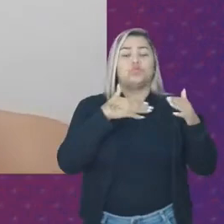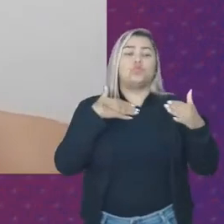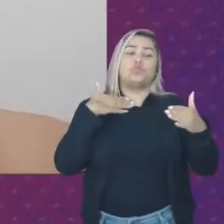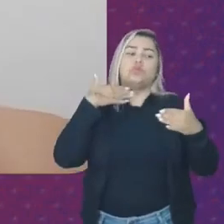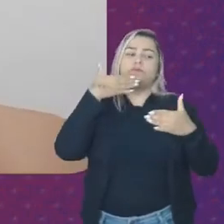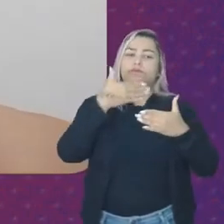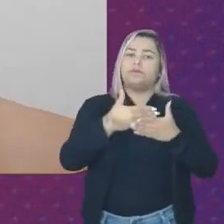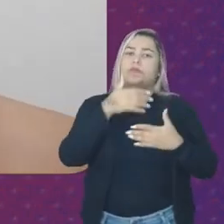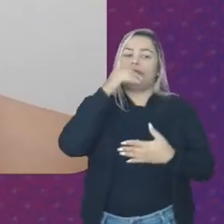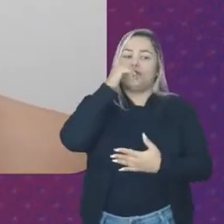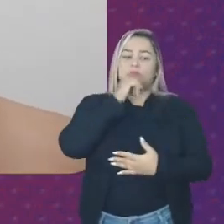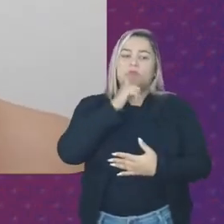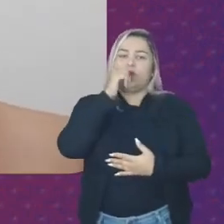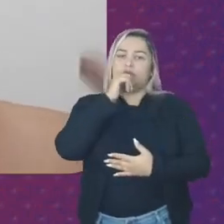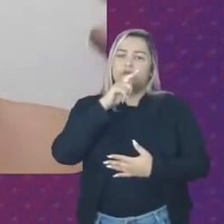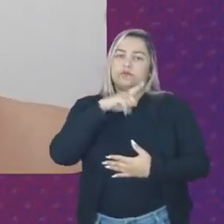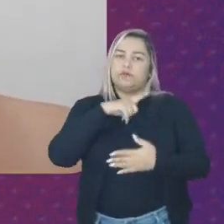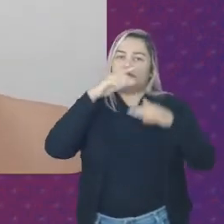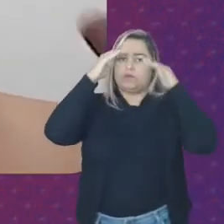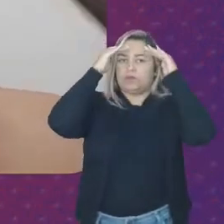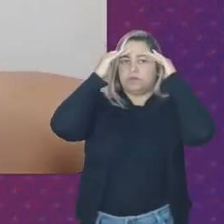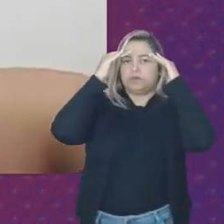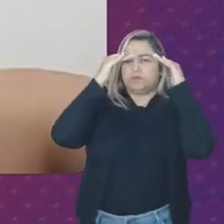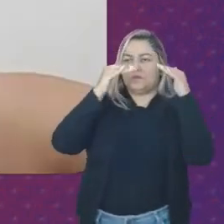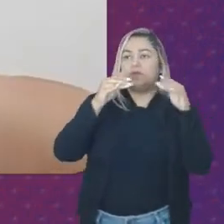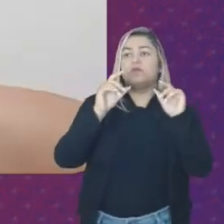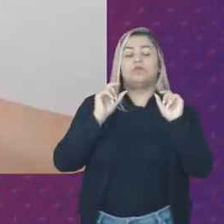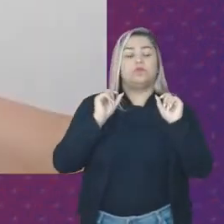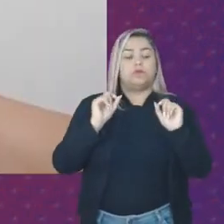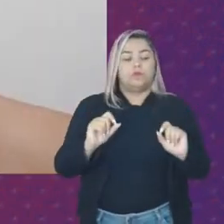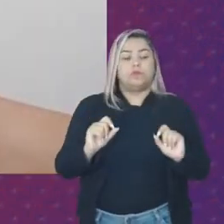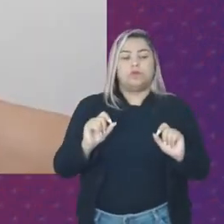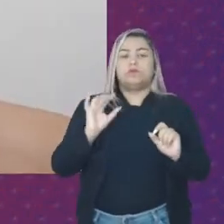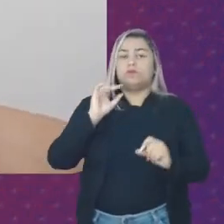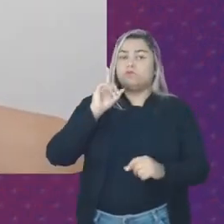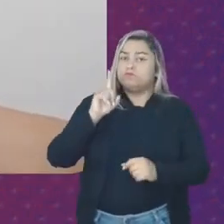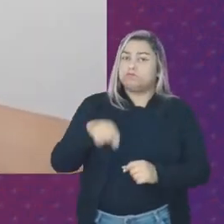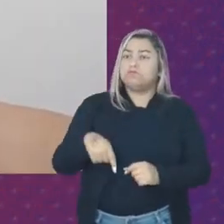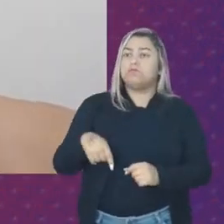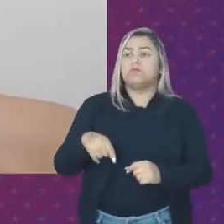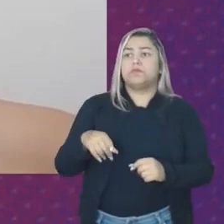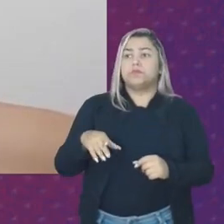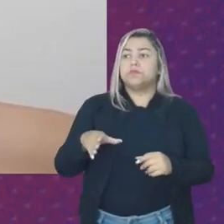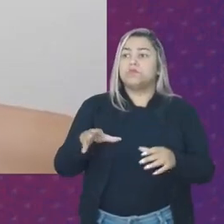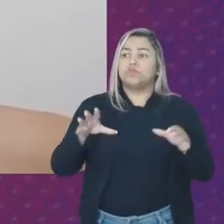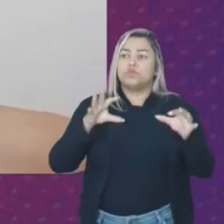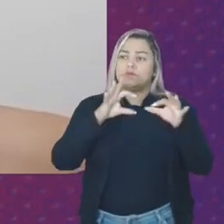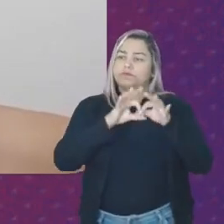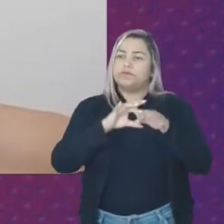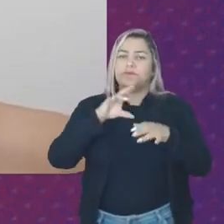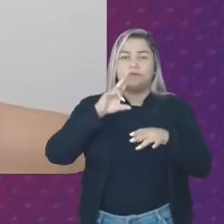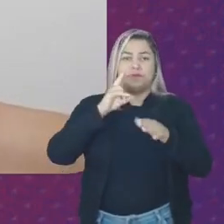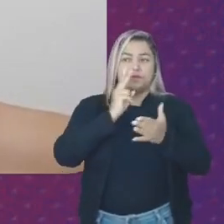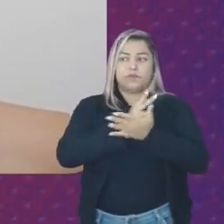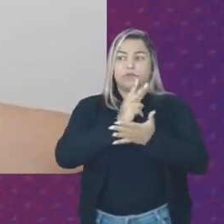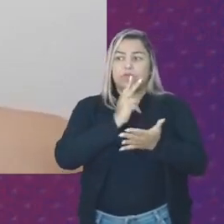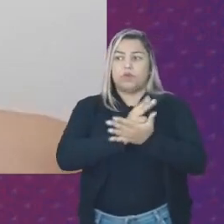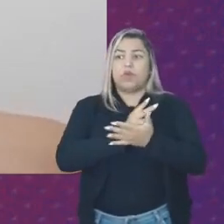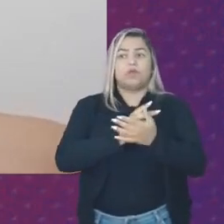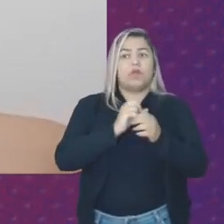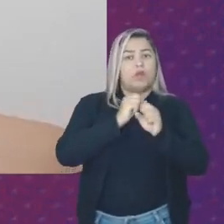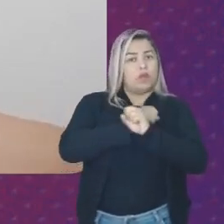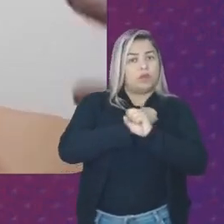geração, e as mulheres têm um respeito, entendem que elas são parte daquilo, mesmo que não seja algo